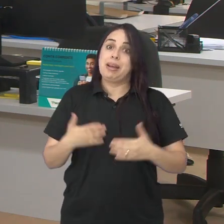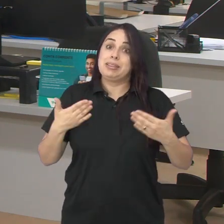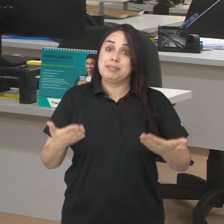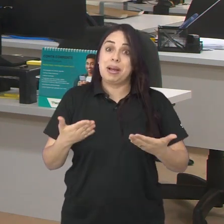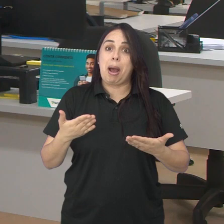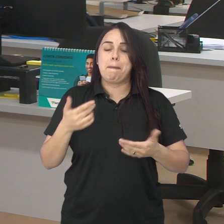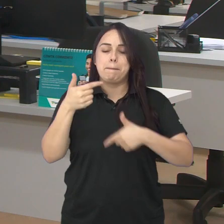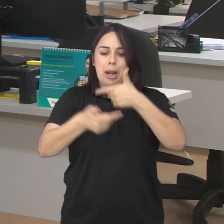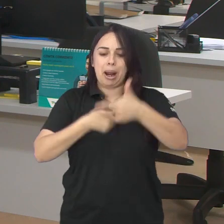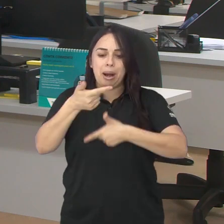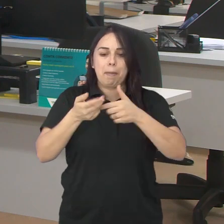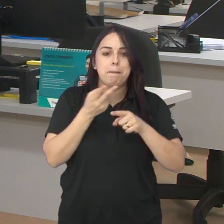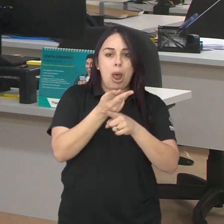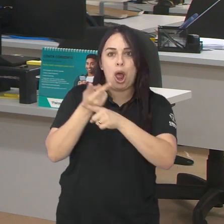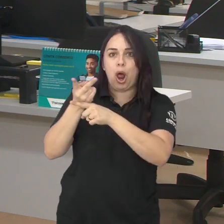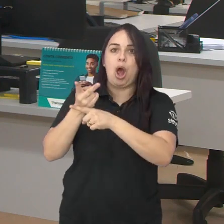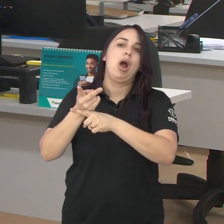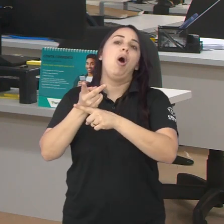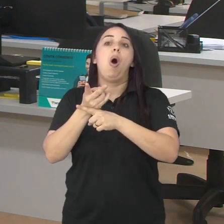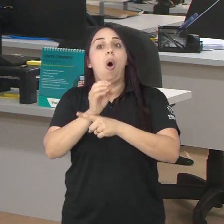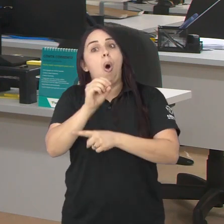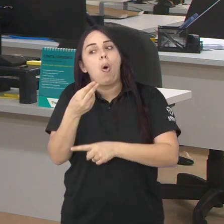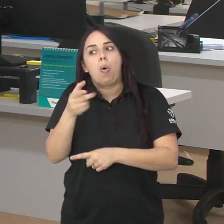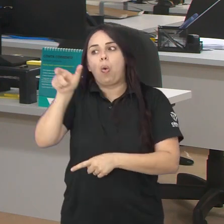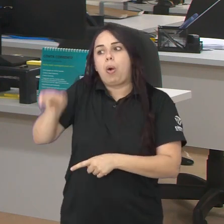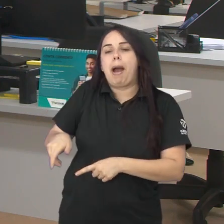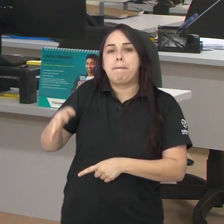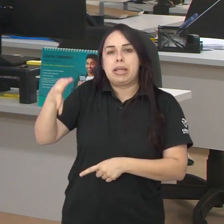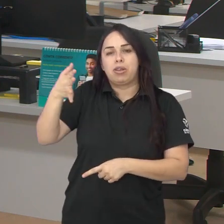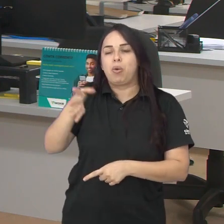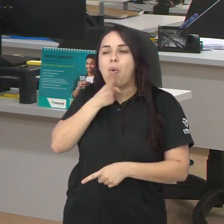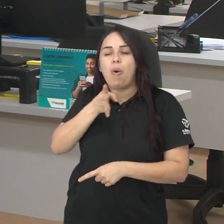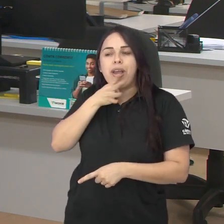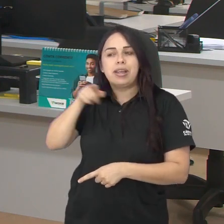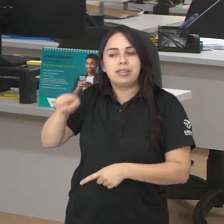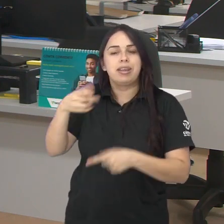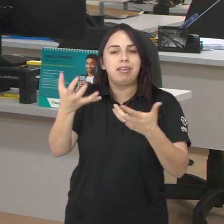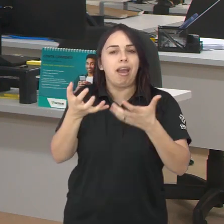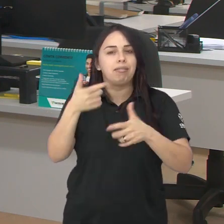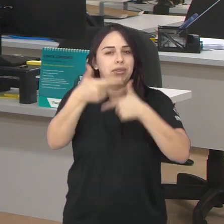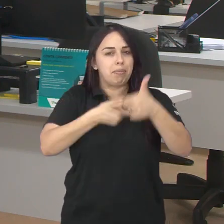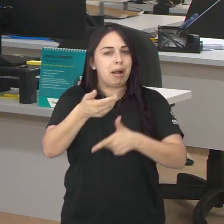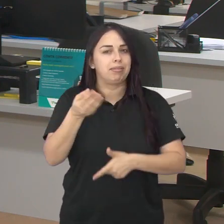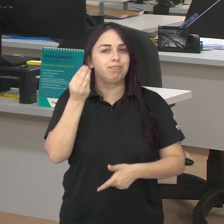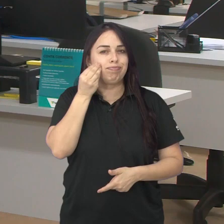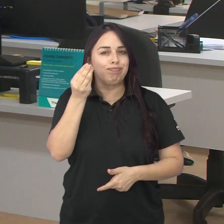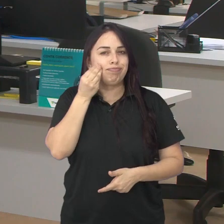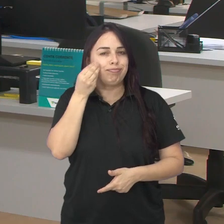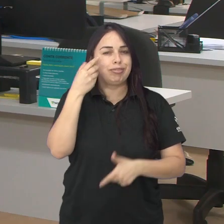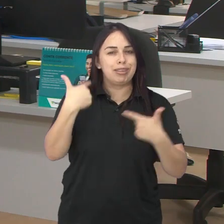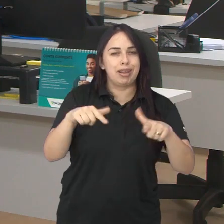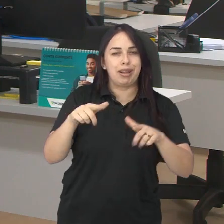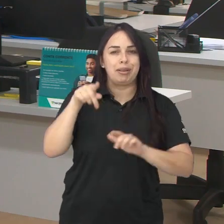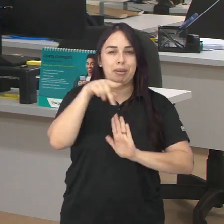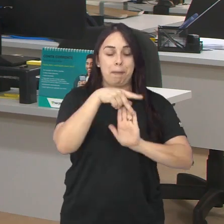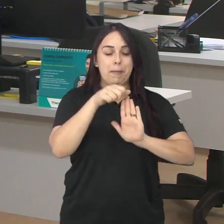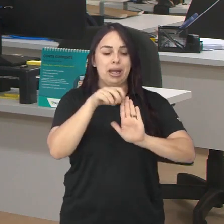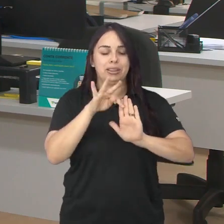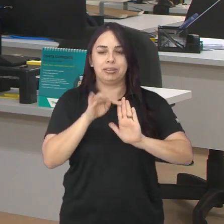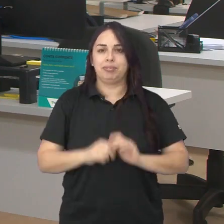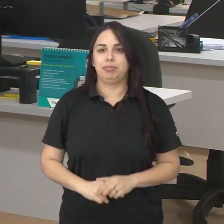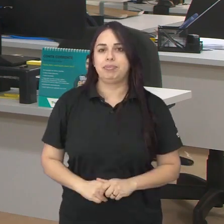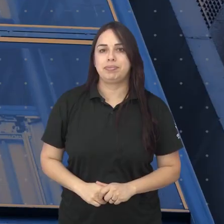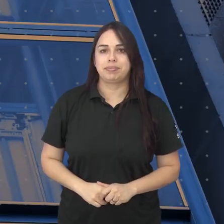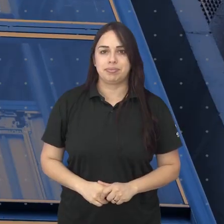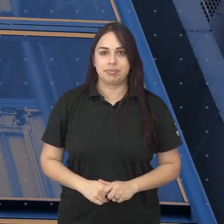falando de emprego, se você está à procura de trabalho ou conhece alguém que está precisando, vale a pena dar uma olhada nas vagas disponíveis no PAT de